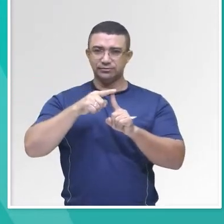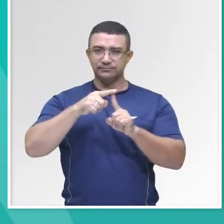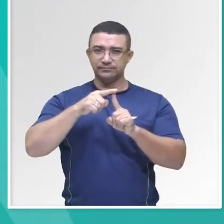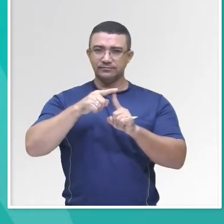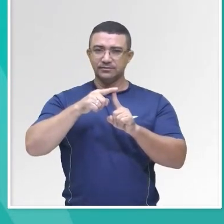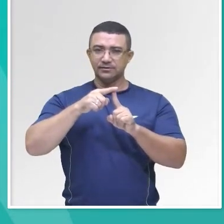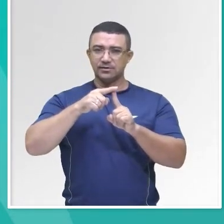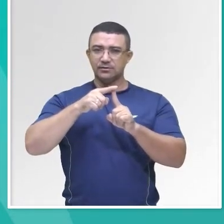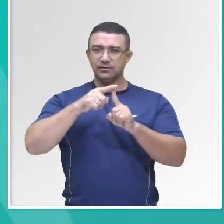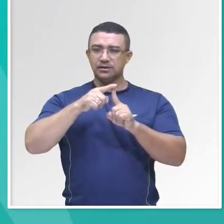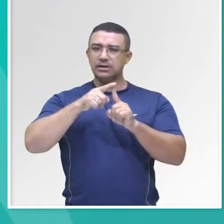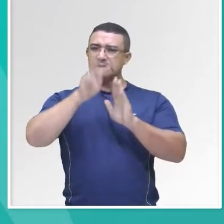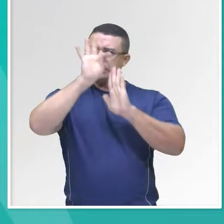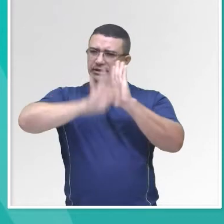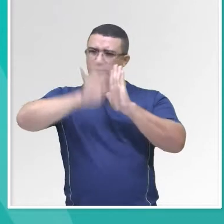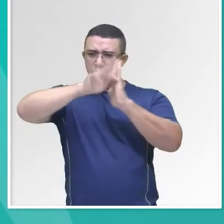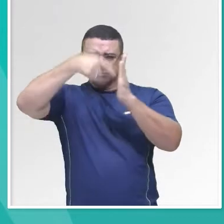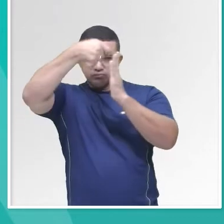argumentativo